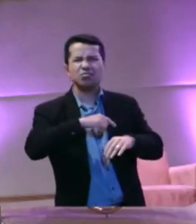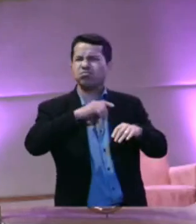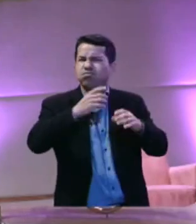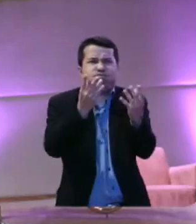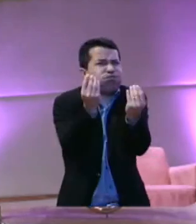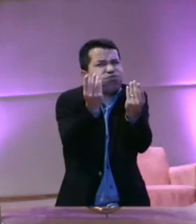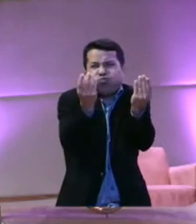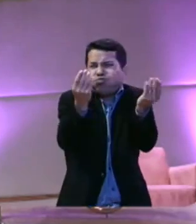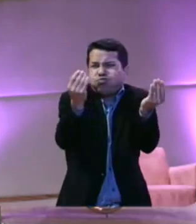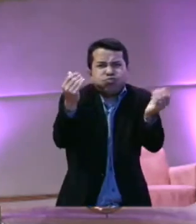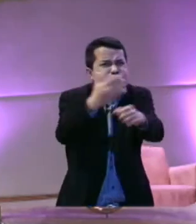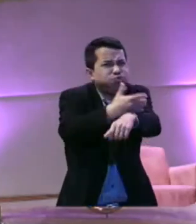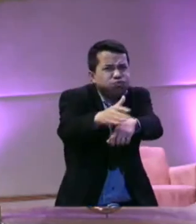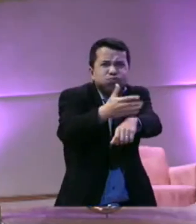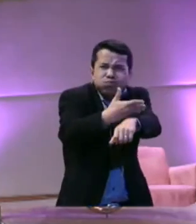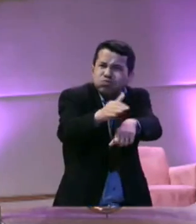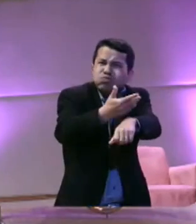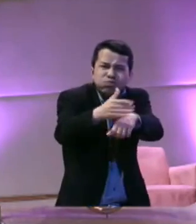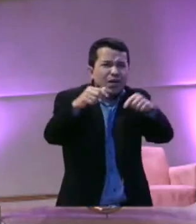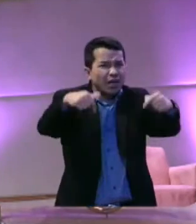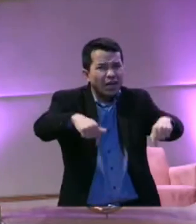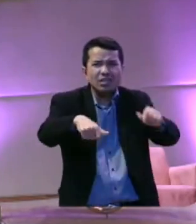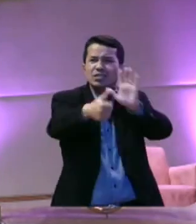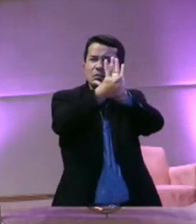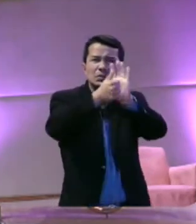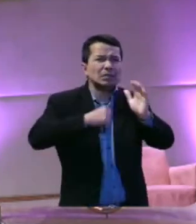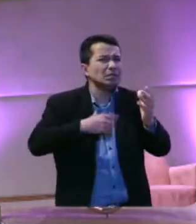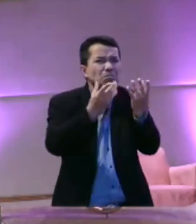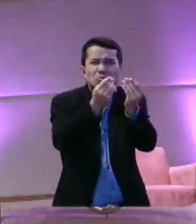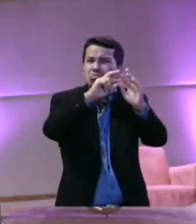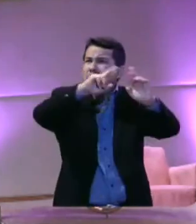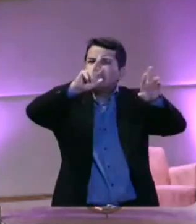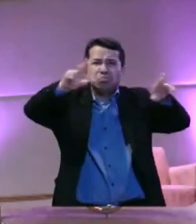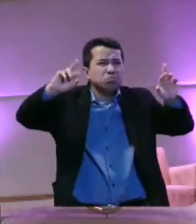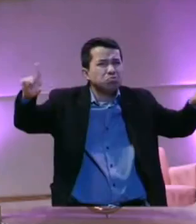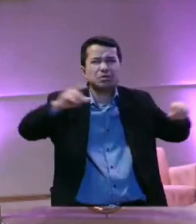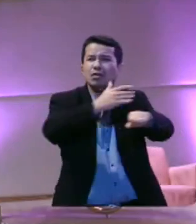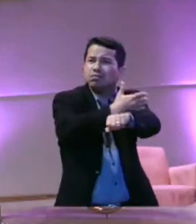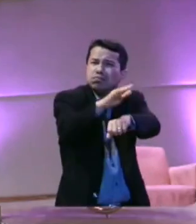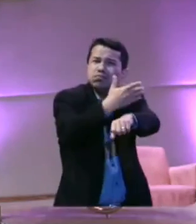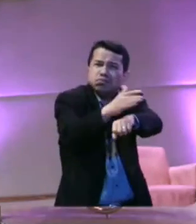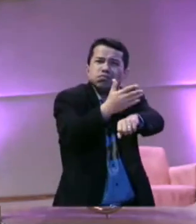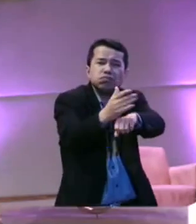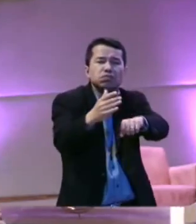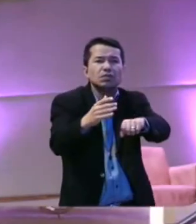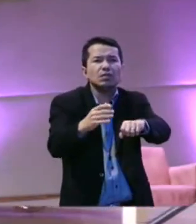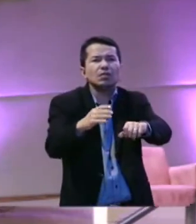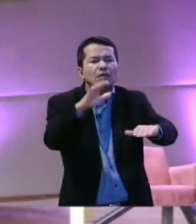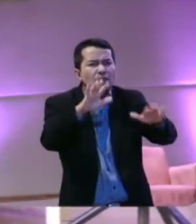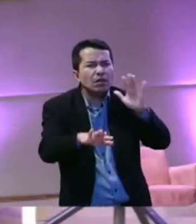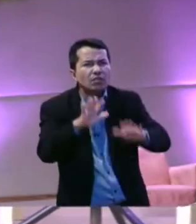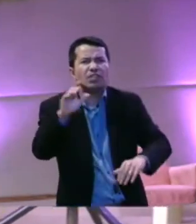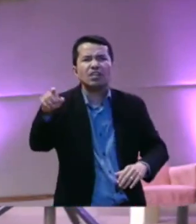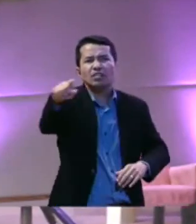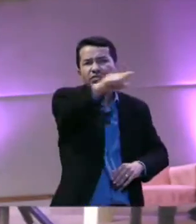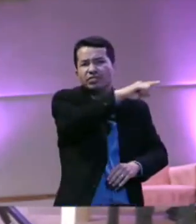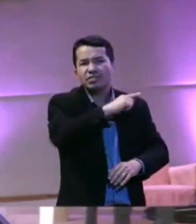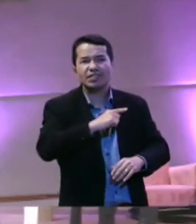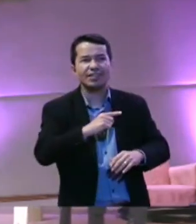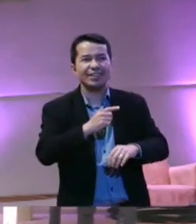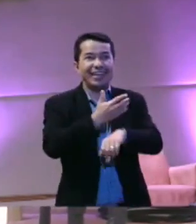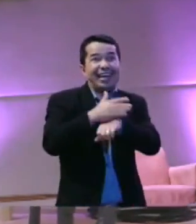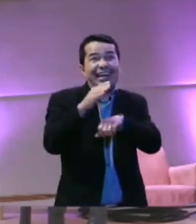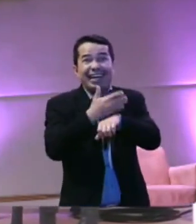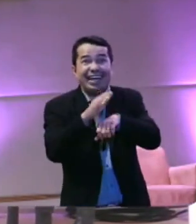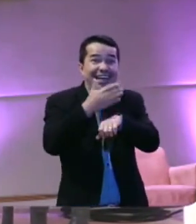nada para fazer para servir a Deus, que nós estaríamos pecando. E talvez por sermos tão abençoados, tão prósperos,